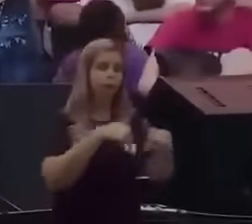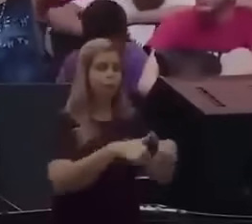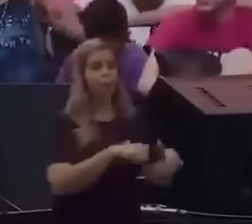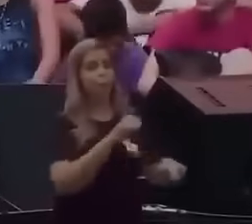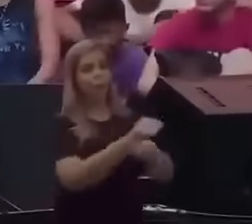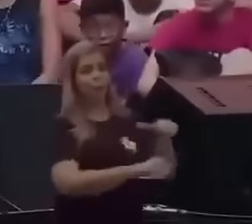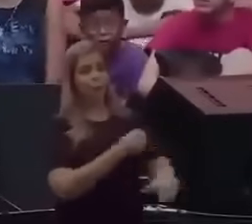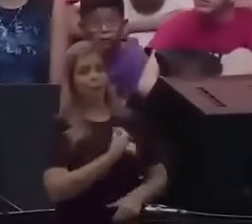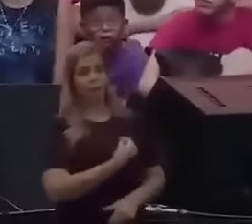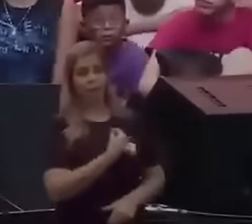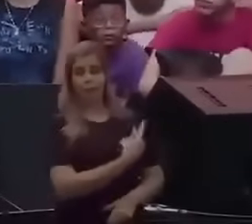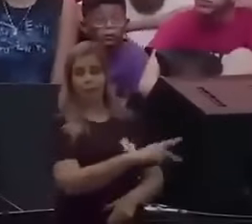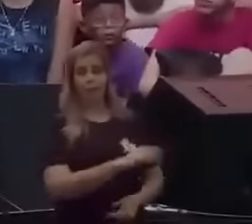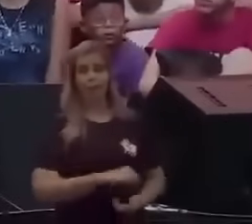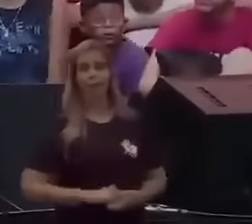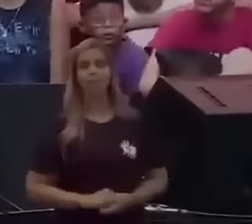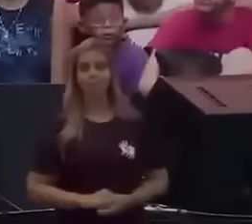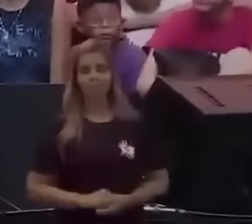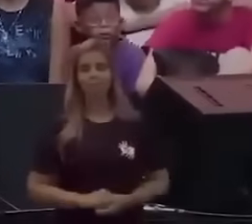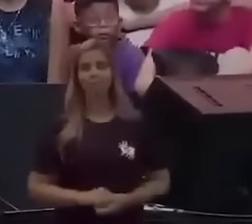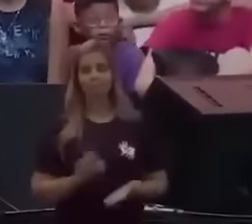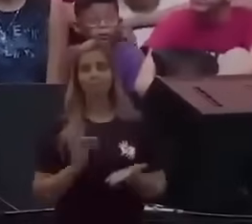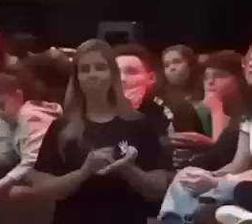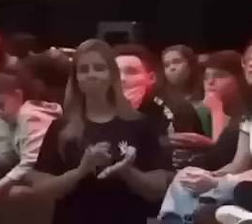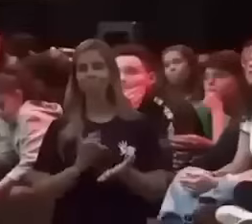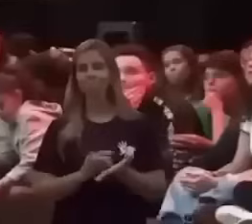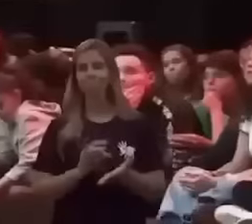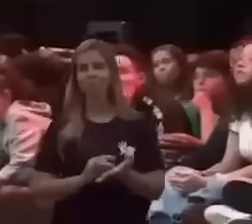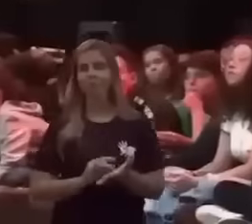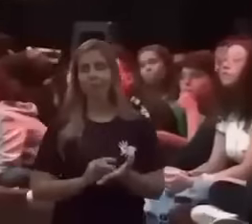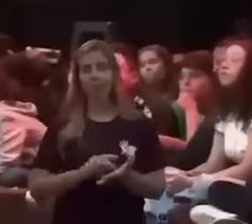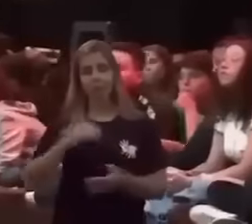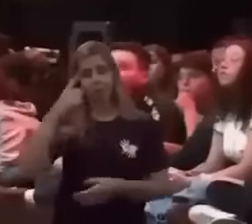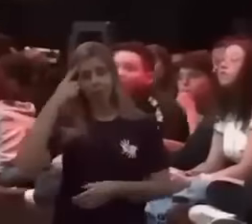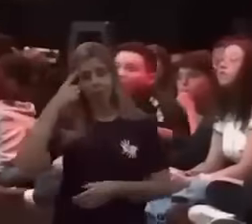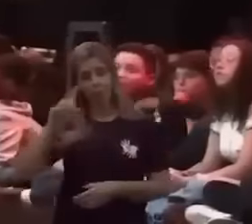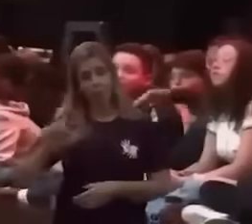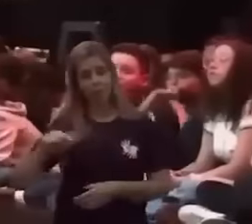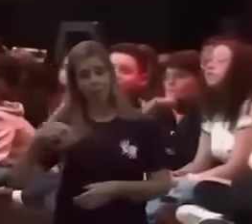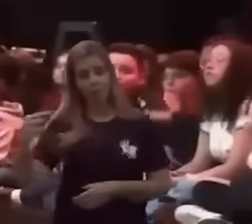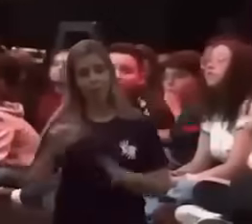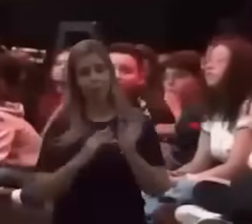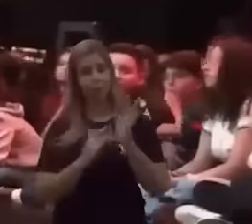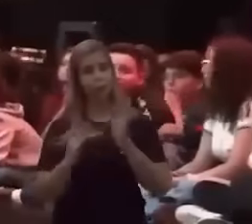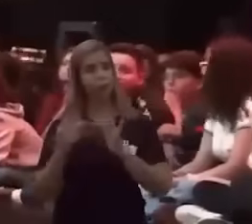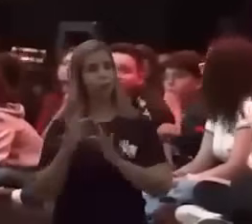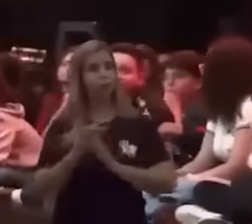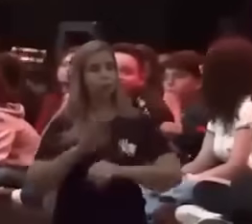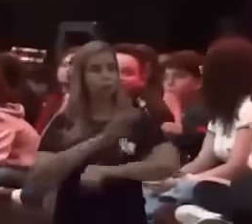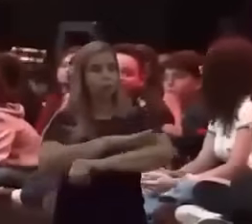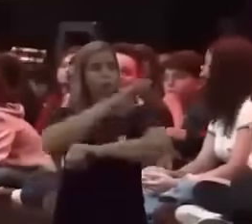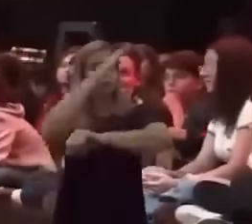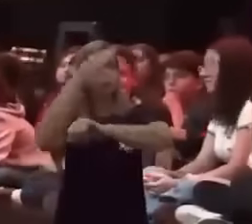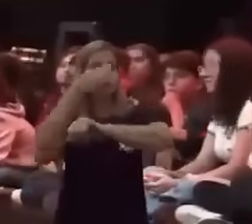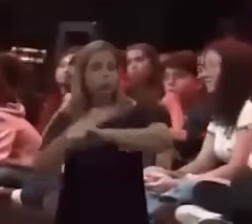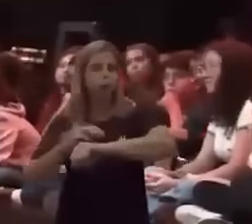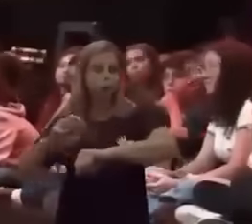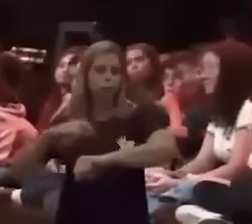Tanto é verdade, que uma semana depois, Jesus sobe um alto monte para